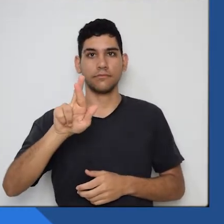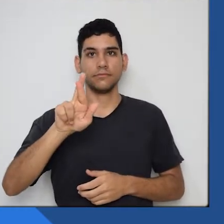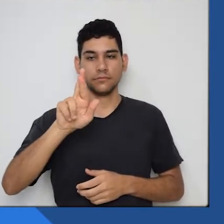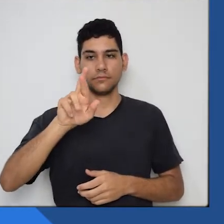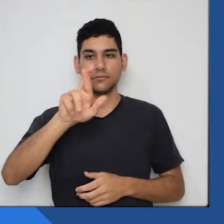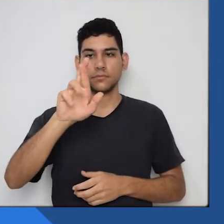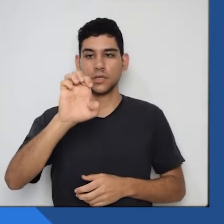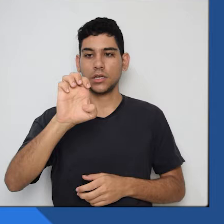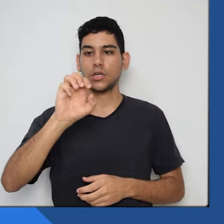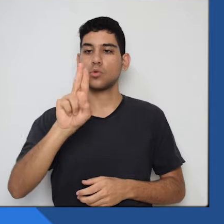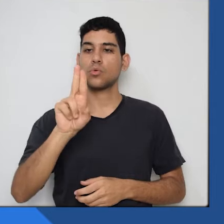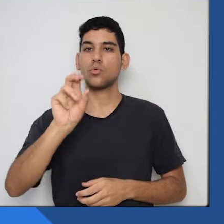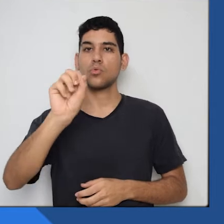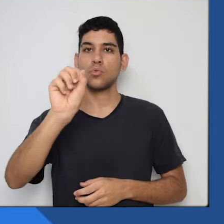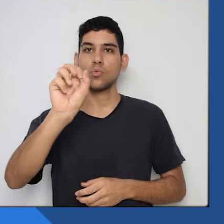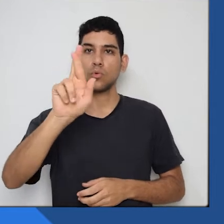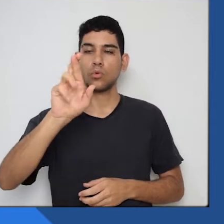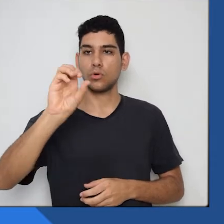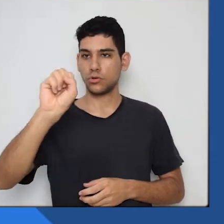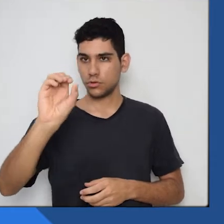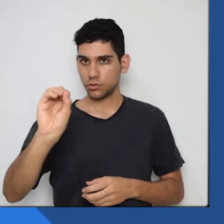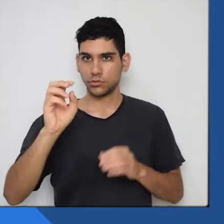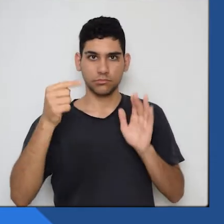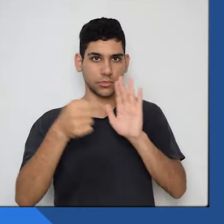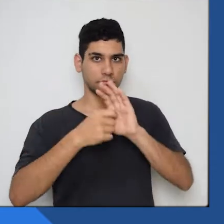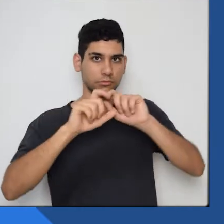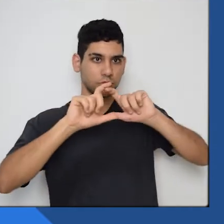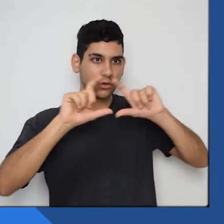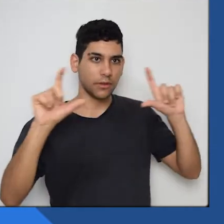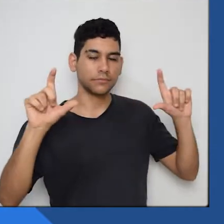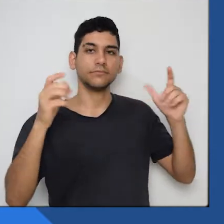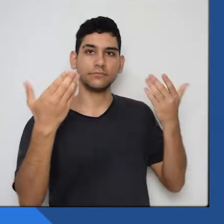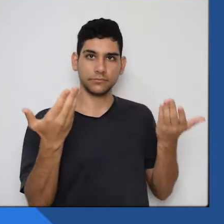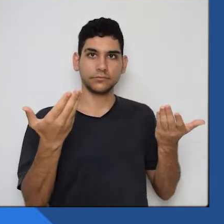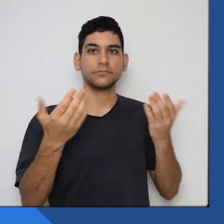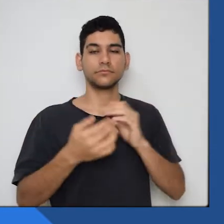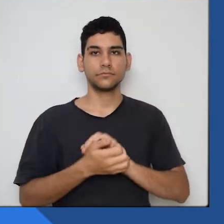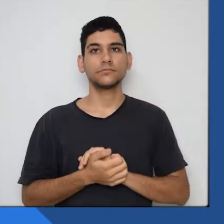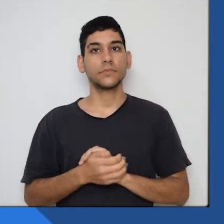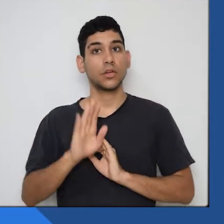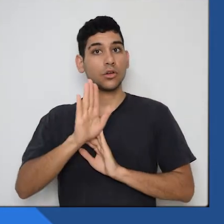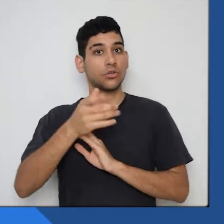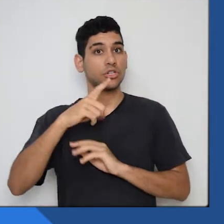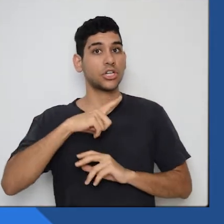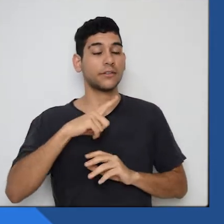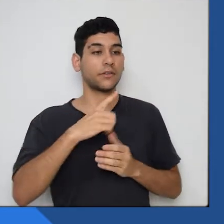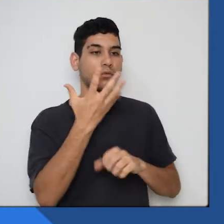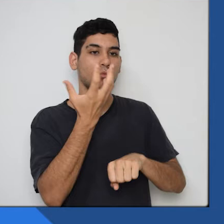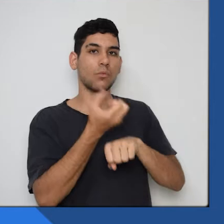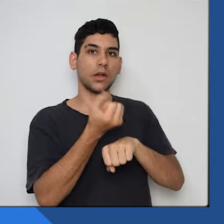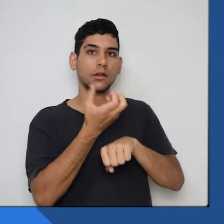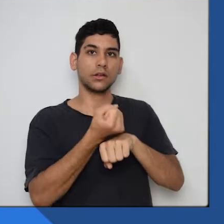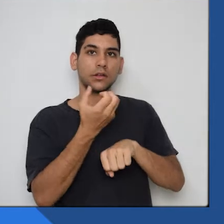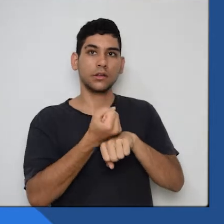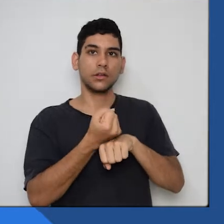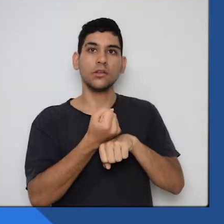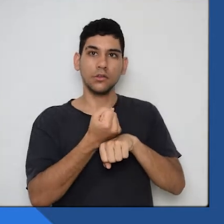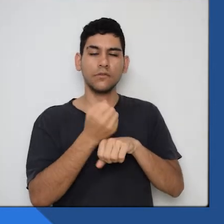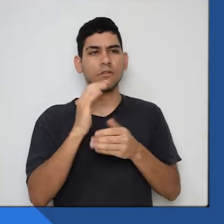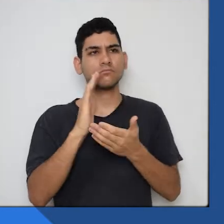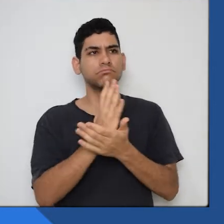E seleciono o questionário. Clico em adicionar. Aqui eu já deixei num arquivinho